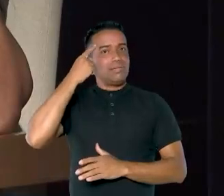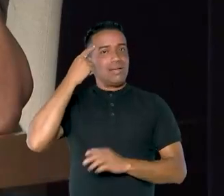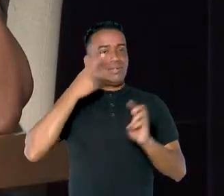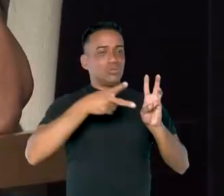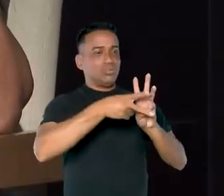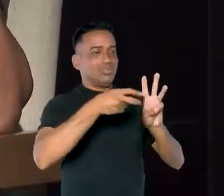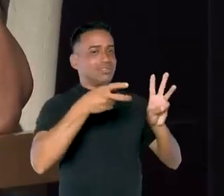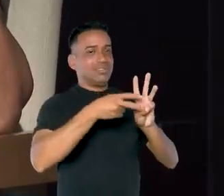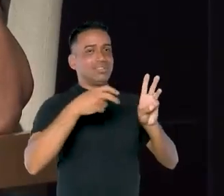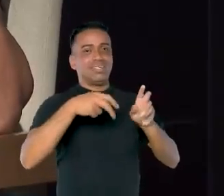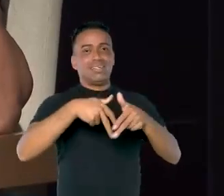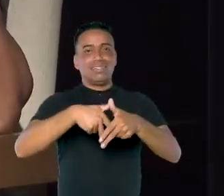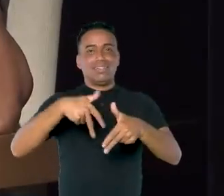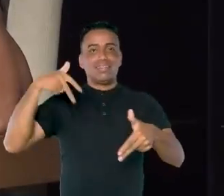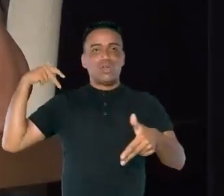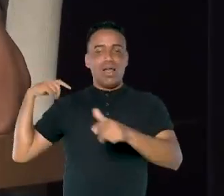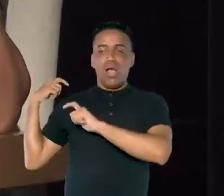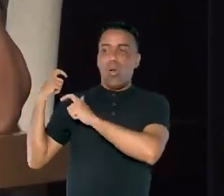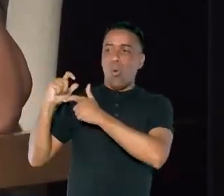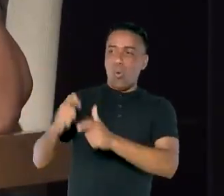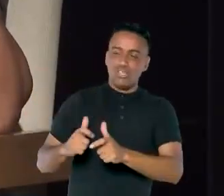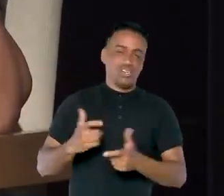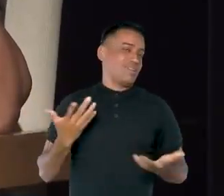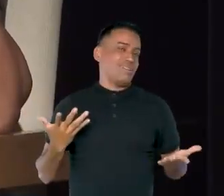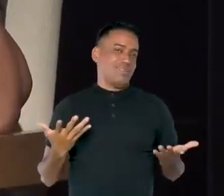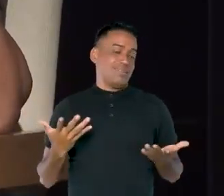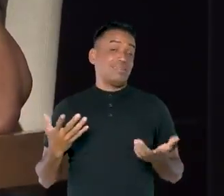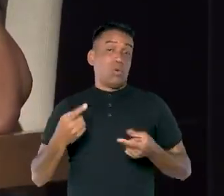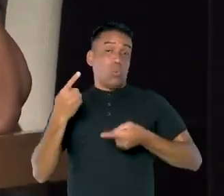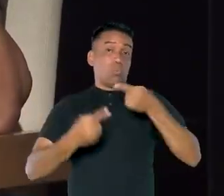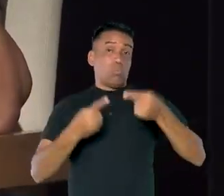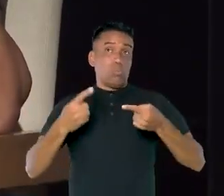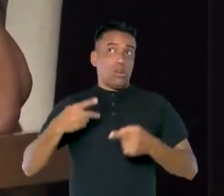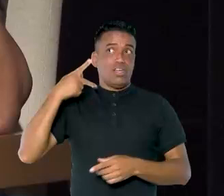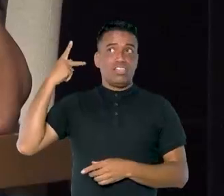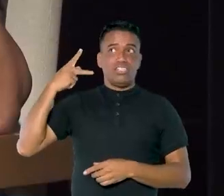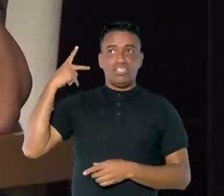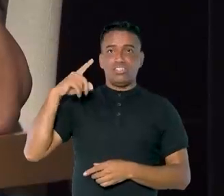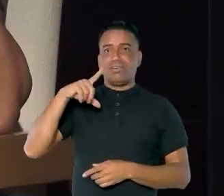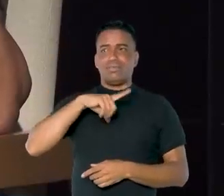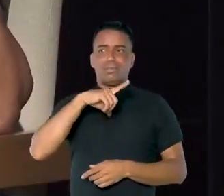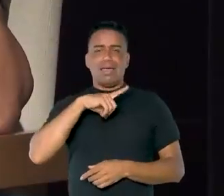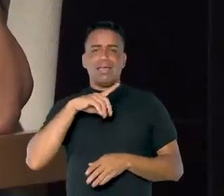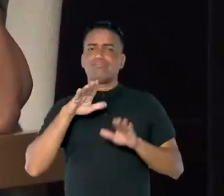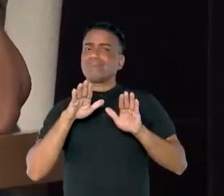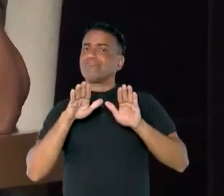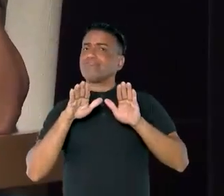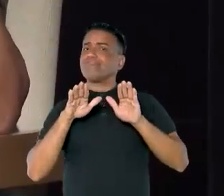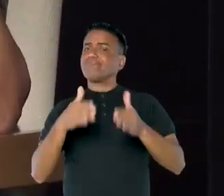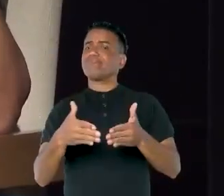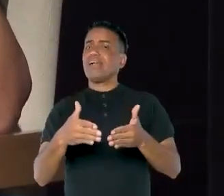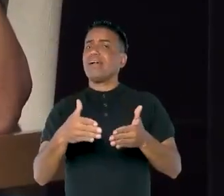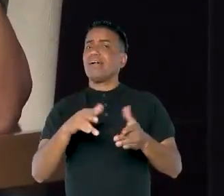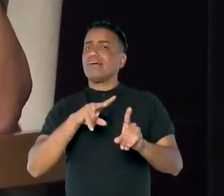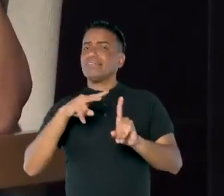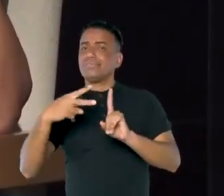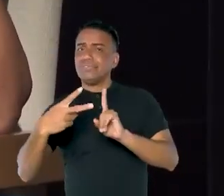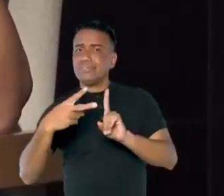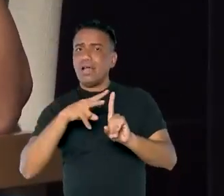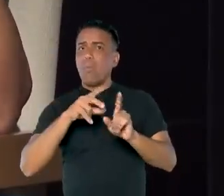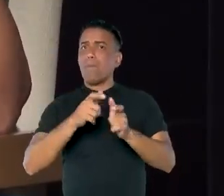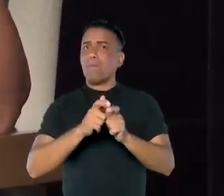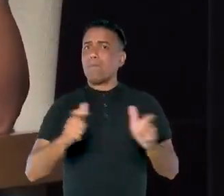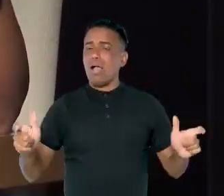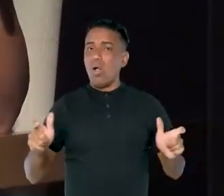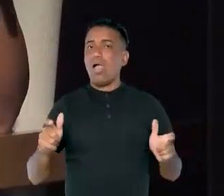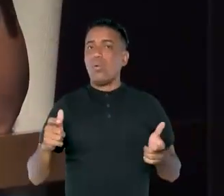originários. Então, a política em si, ela tem o foco dela é